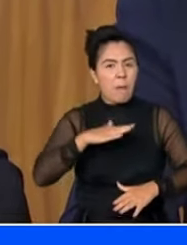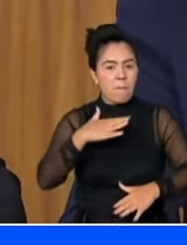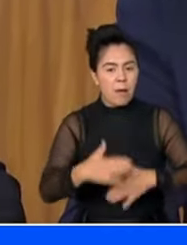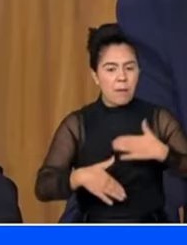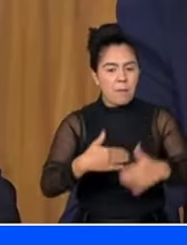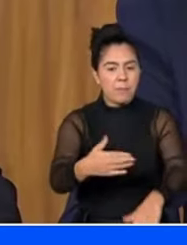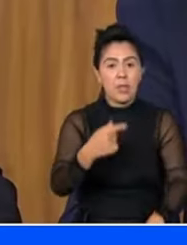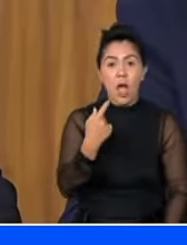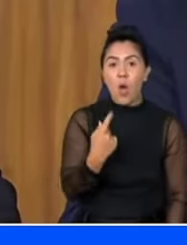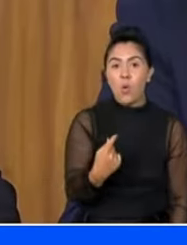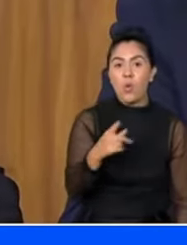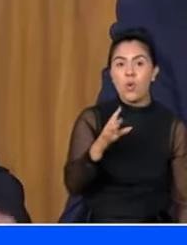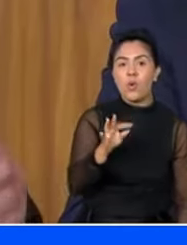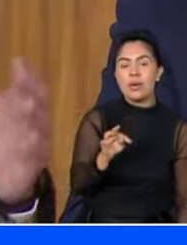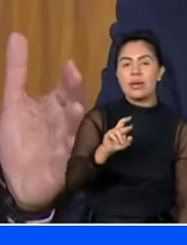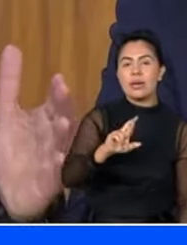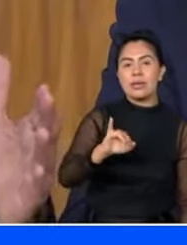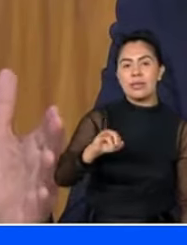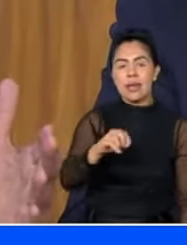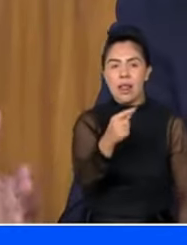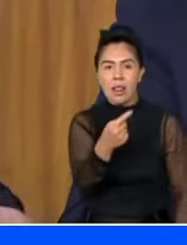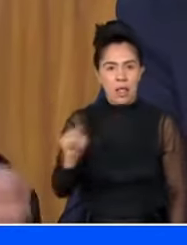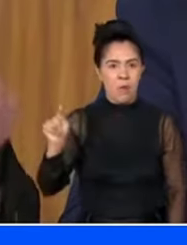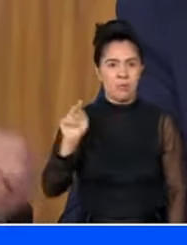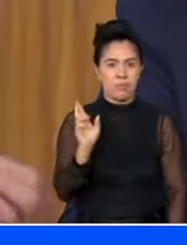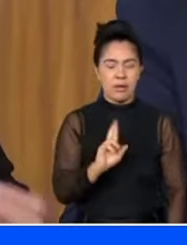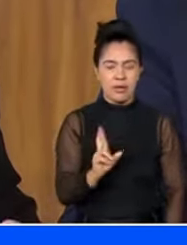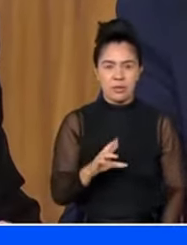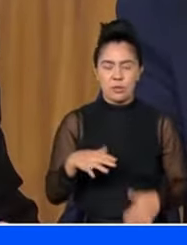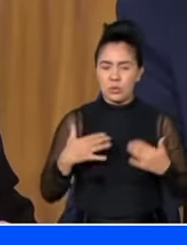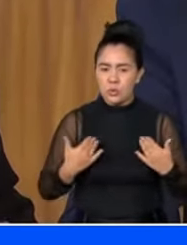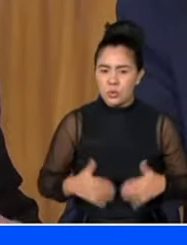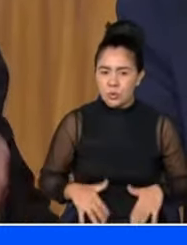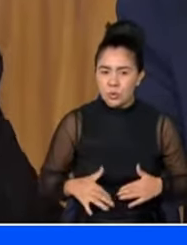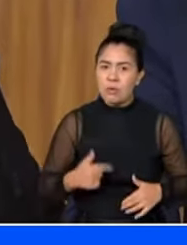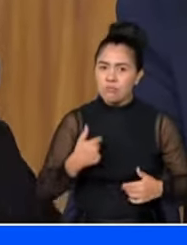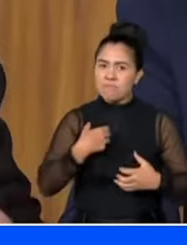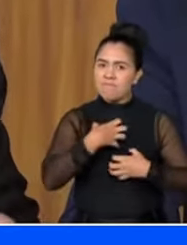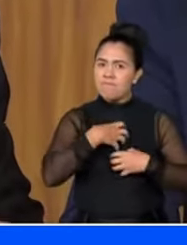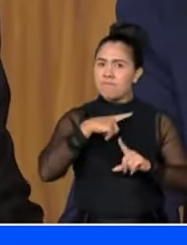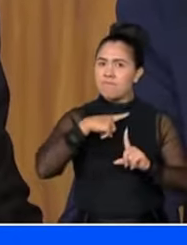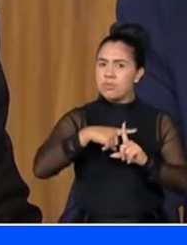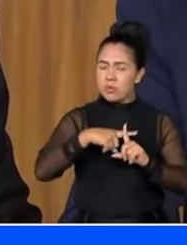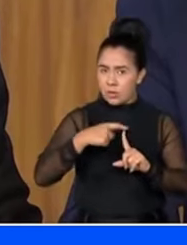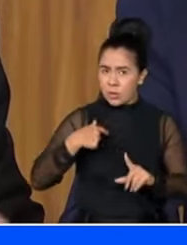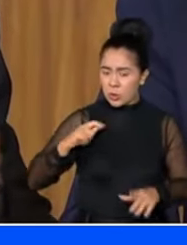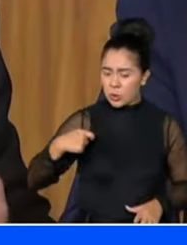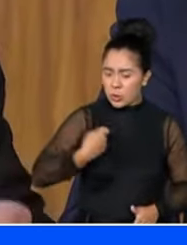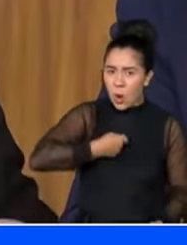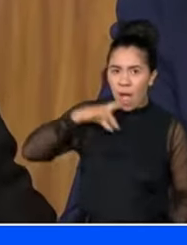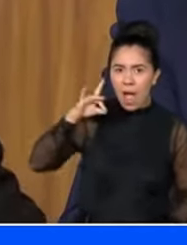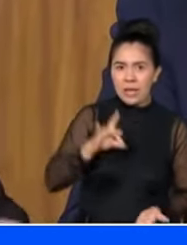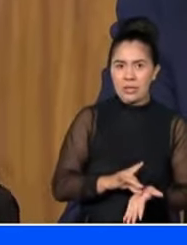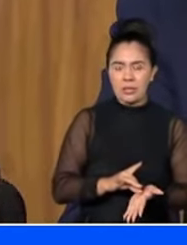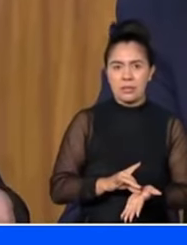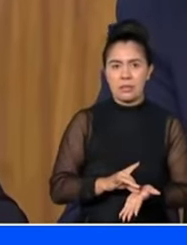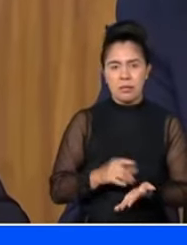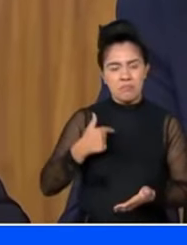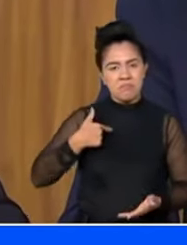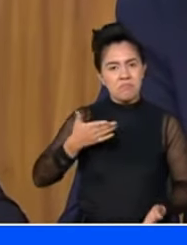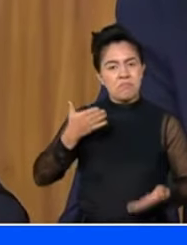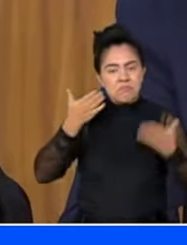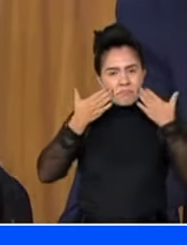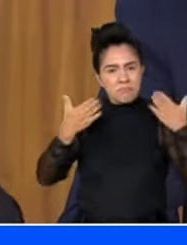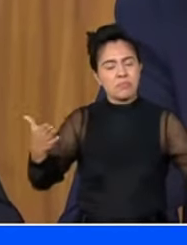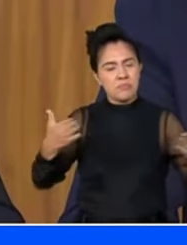a 1 trilhão. Falaram, você tem coragem? Tempo que eu sou otimista, mas eu sou realista também. Eu nunca falaria isso se eu não tivesse alguns